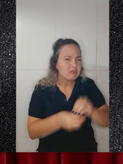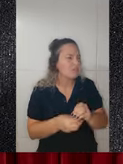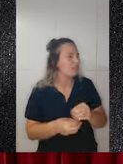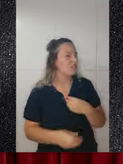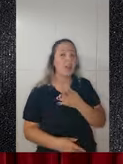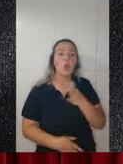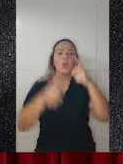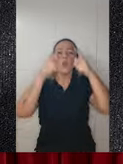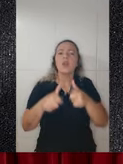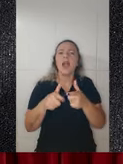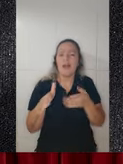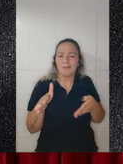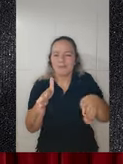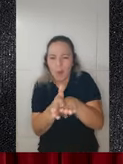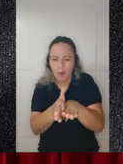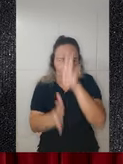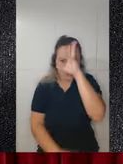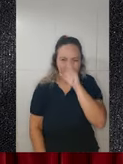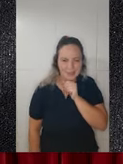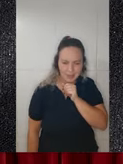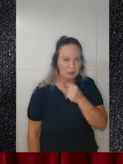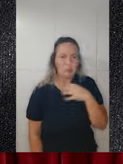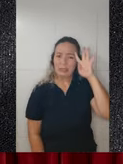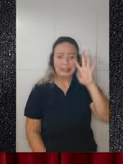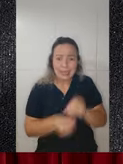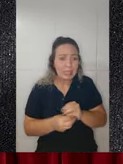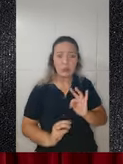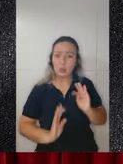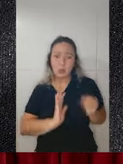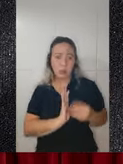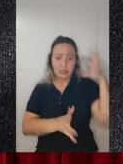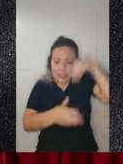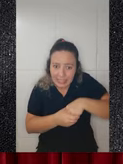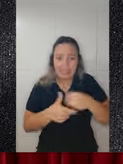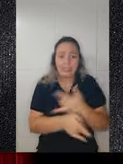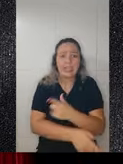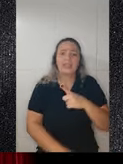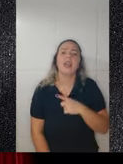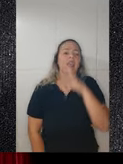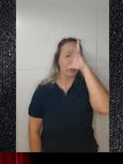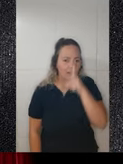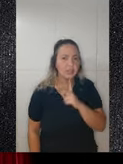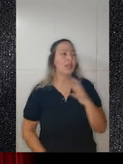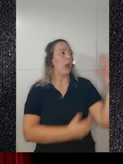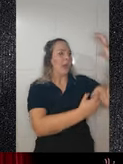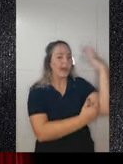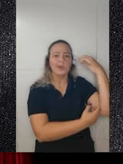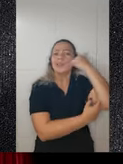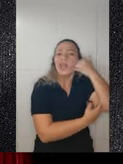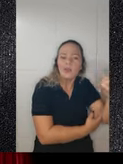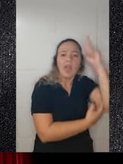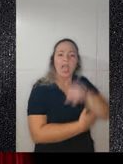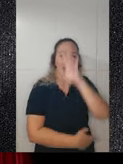entendi, cara, eu não entendi. Porto de Galinhas, um lugar que eu não entendi Porto de Galinhas. Eu não entendi Porto de Galinhas. Tudo é de galinha na cidade, tudo é de galinha. O orelhão